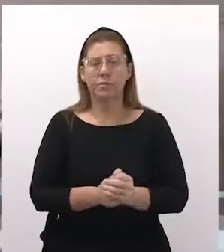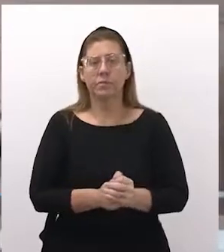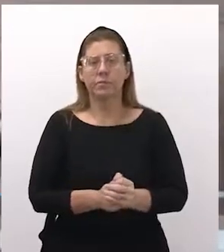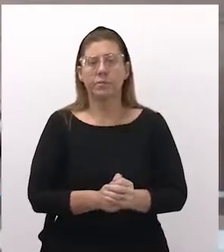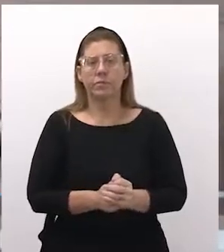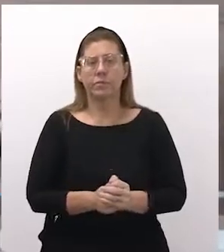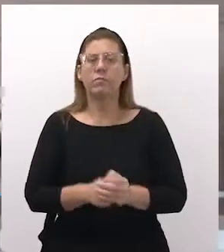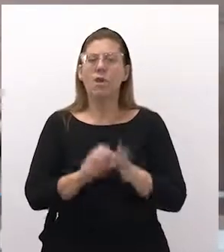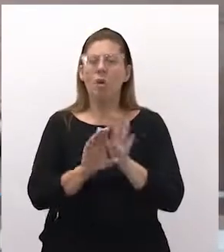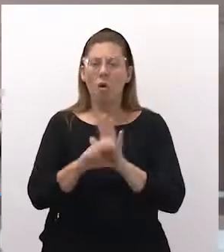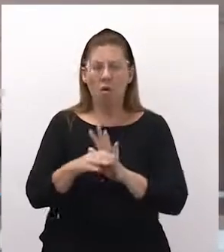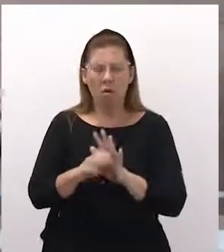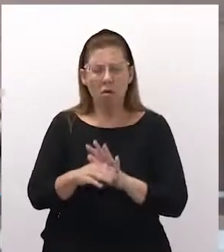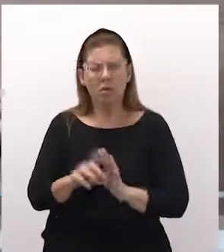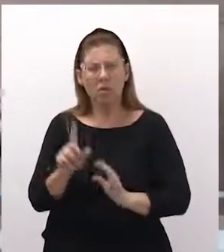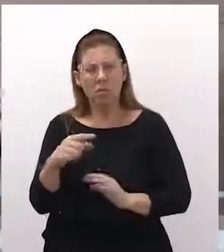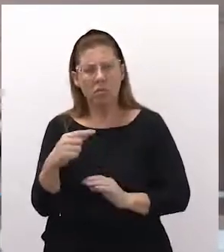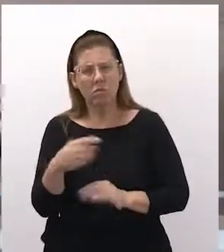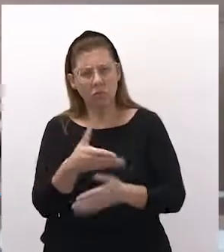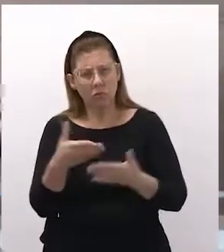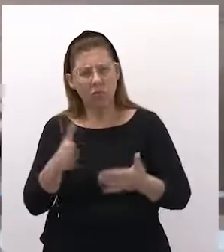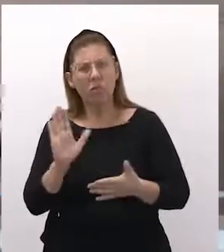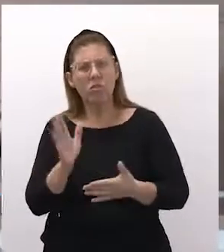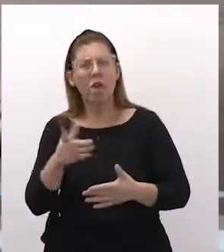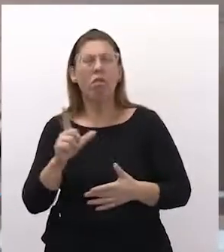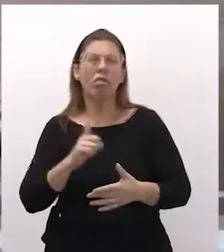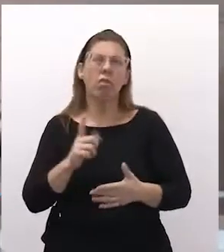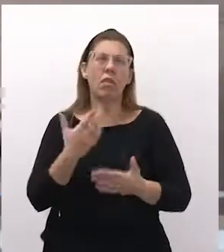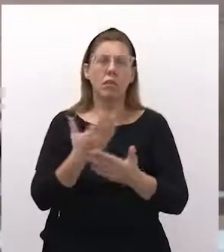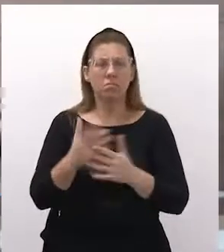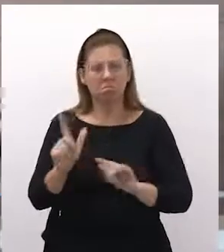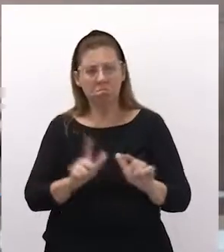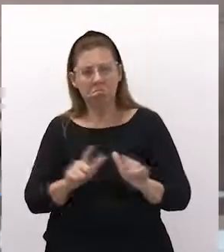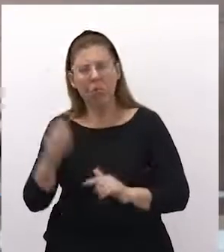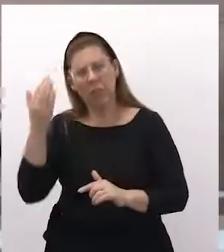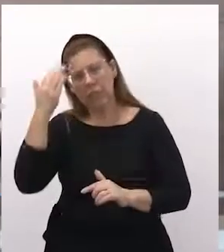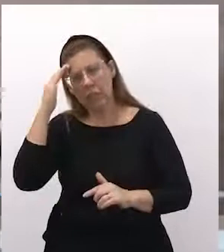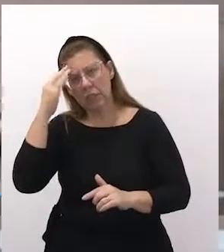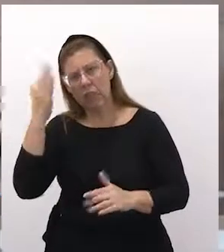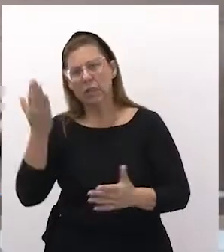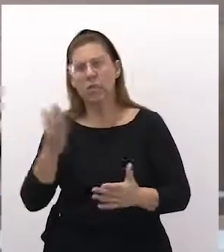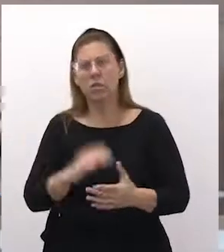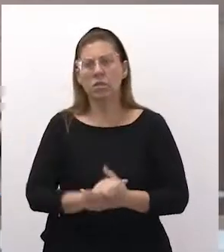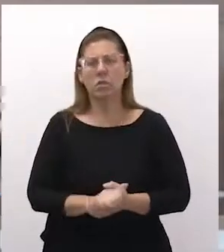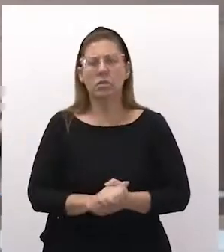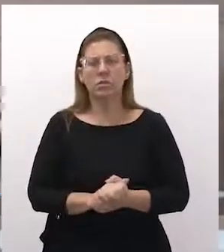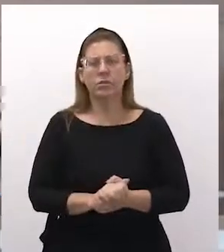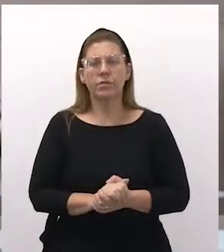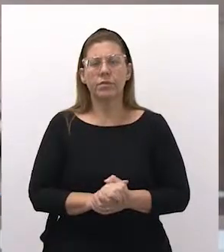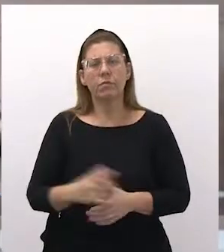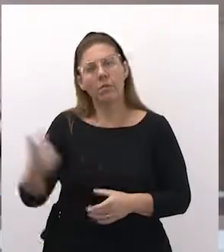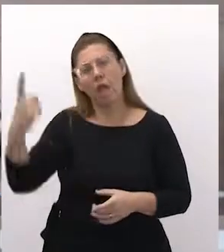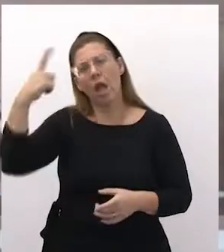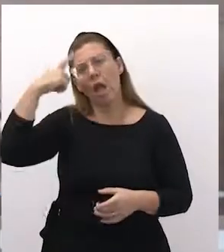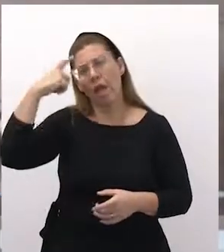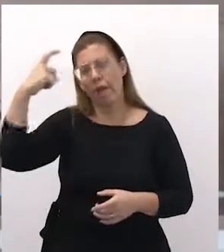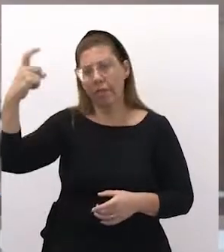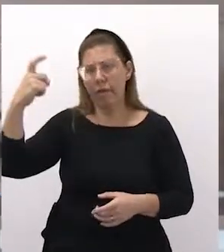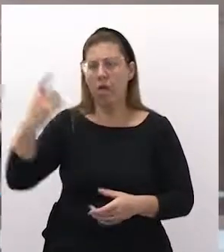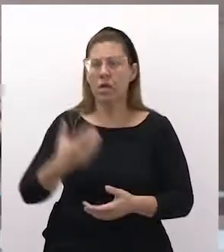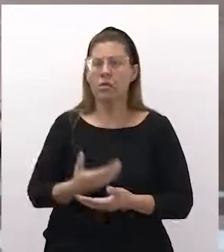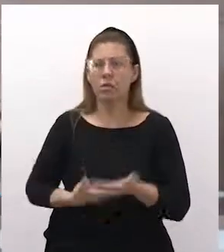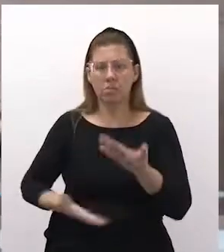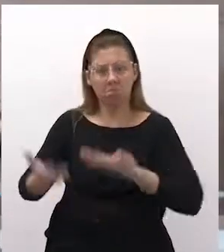eu acho que vocês já devem ter trabalhado aqui em alguma aula, porque é um conceito que ultimamente tem se tornado muito conhecido, que é a ideia de